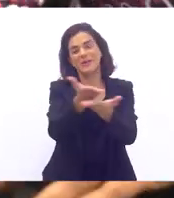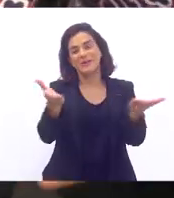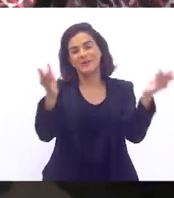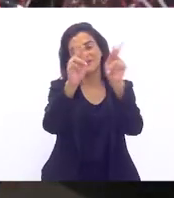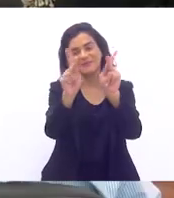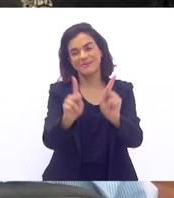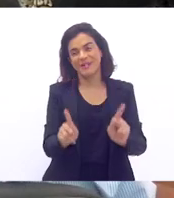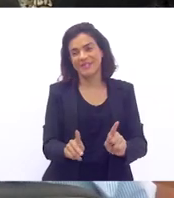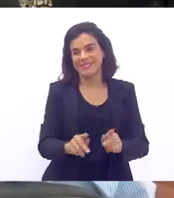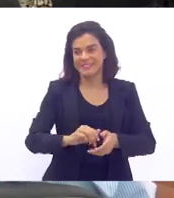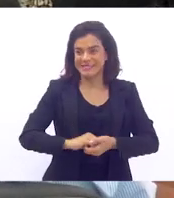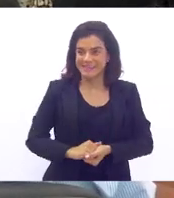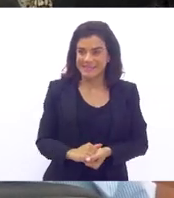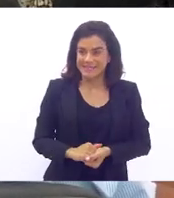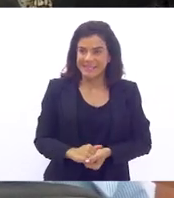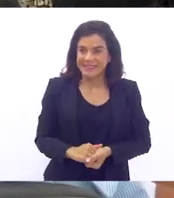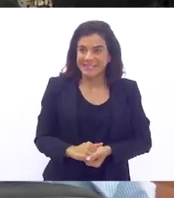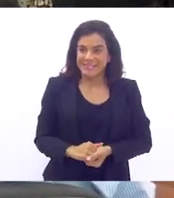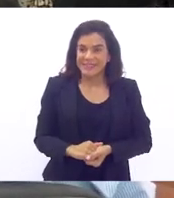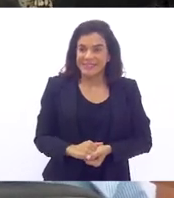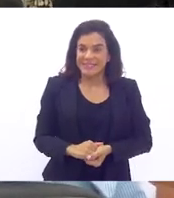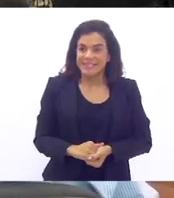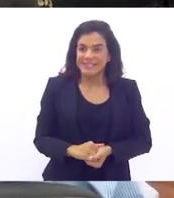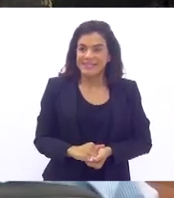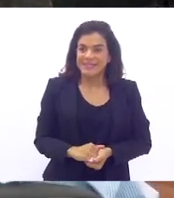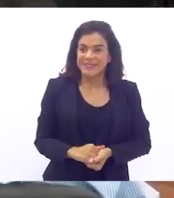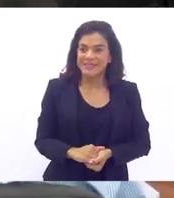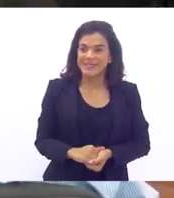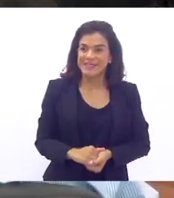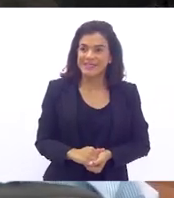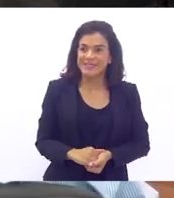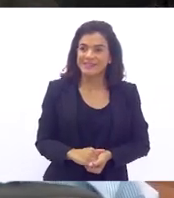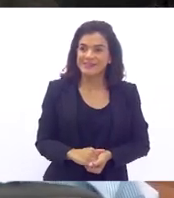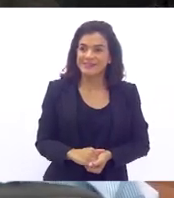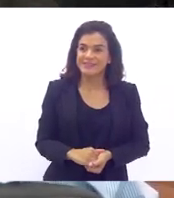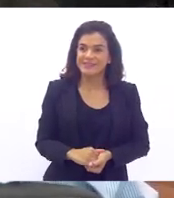paz Muito obrigado